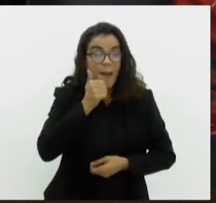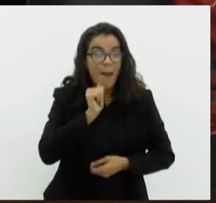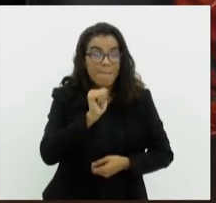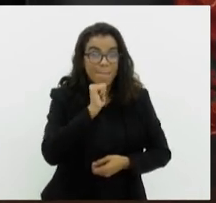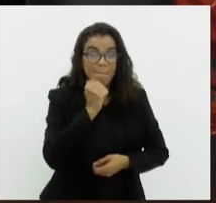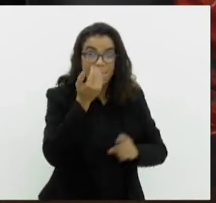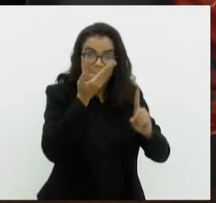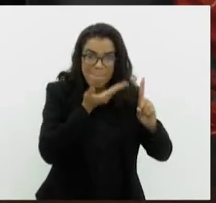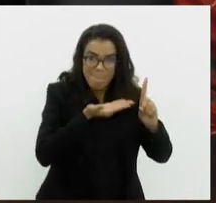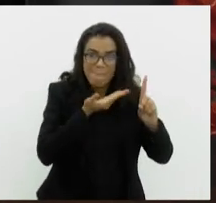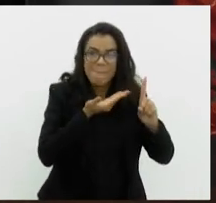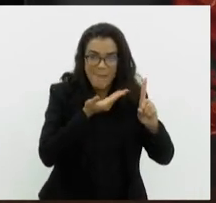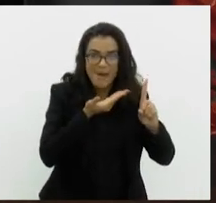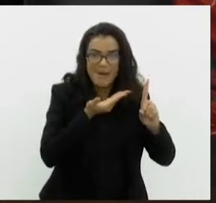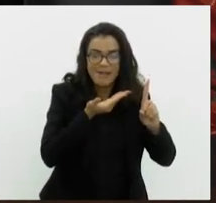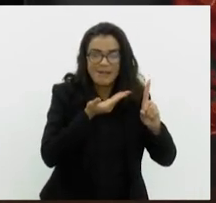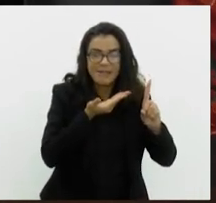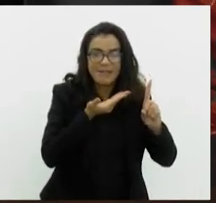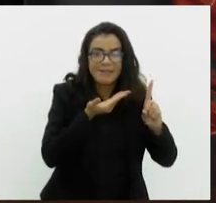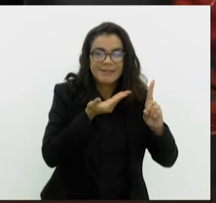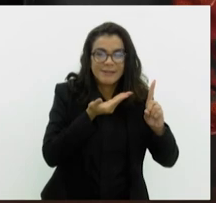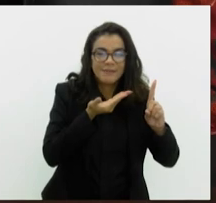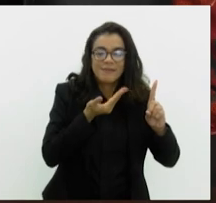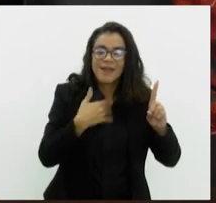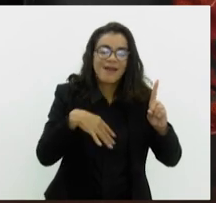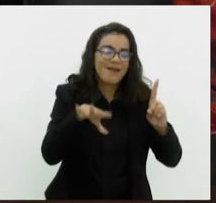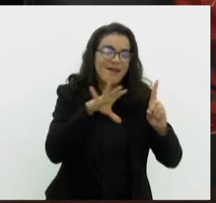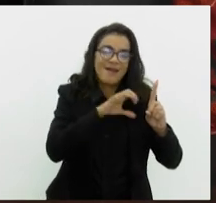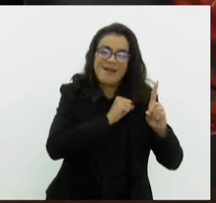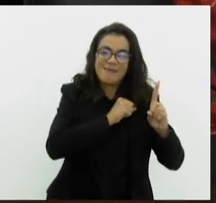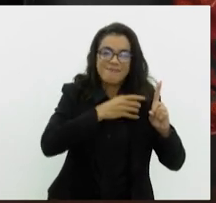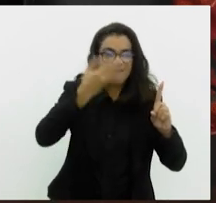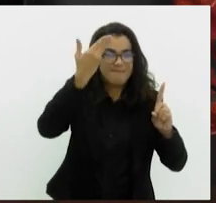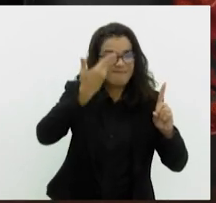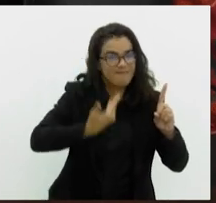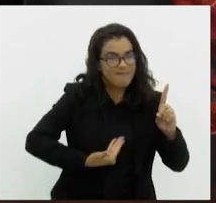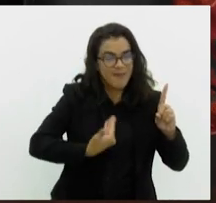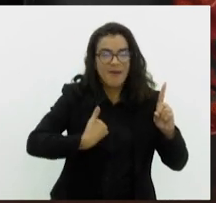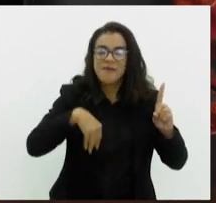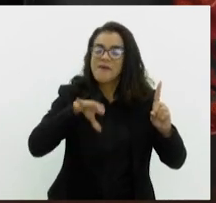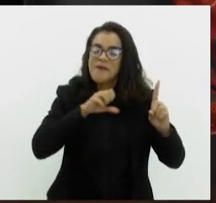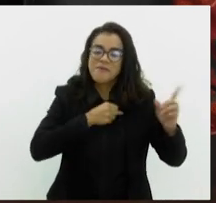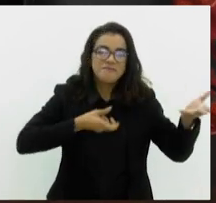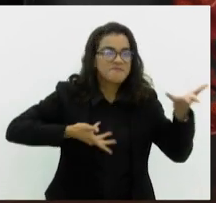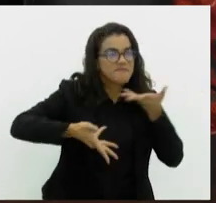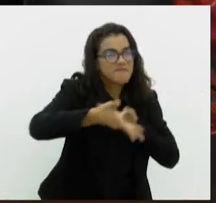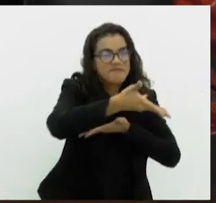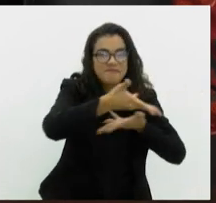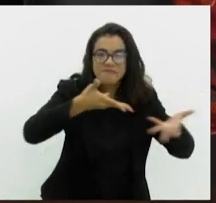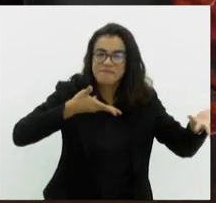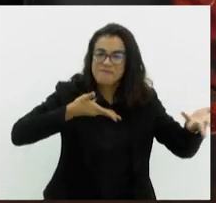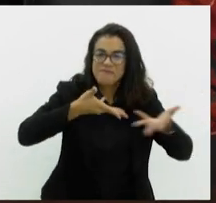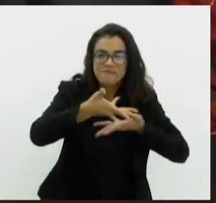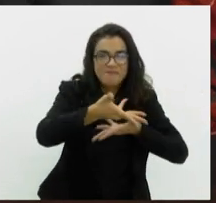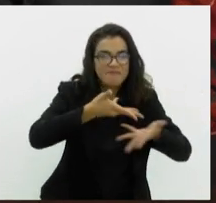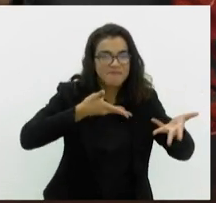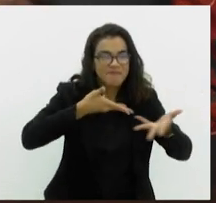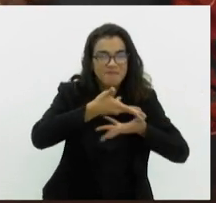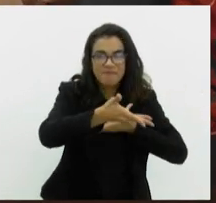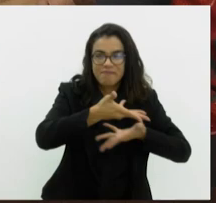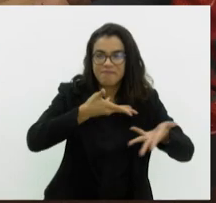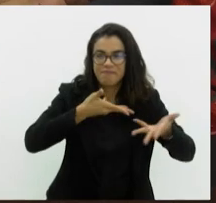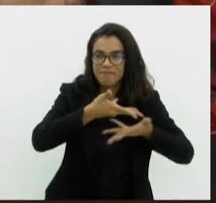dela, ela me adorava, eu a adorava. E tudo